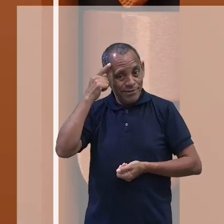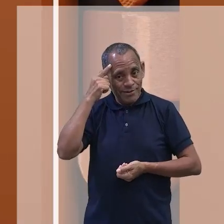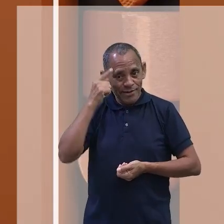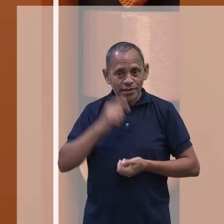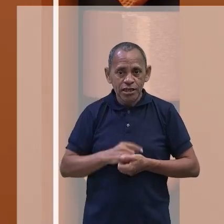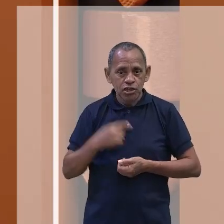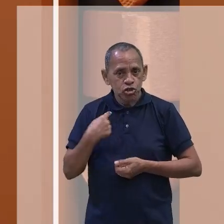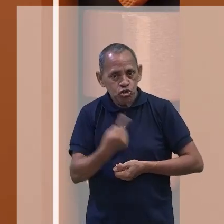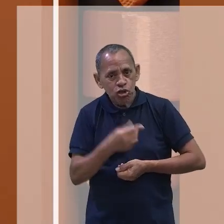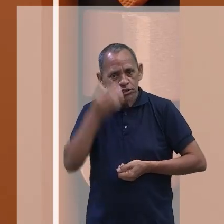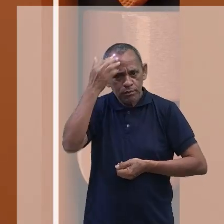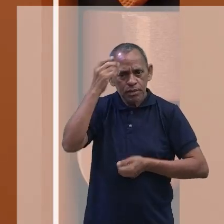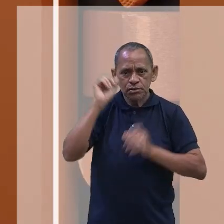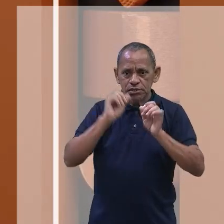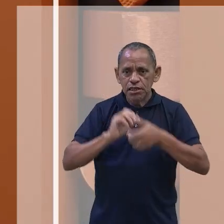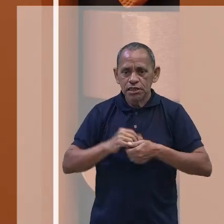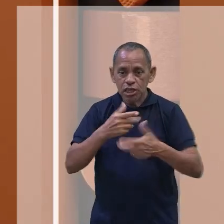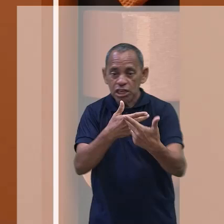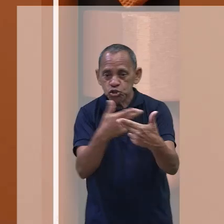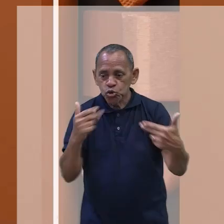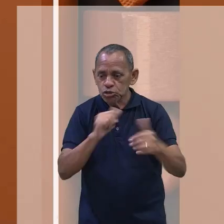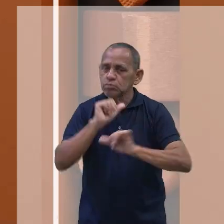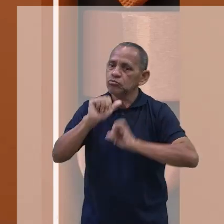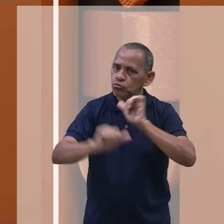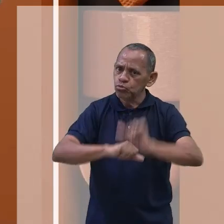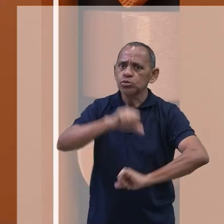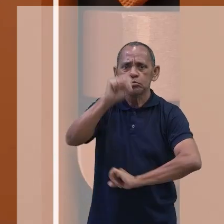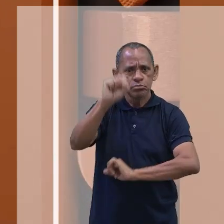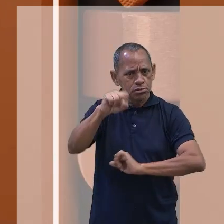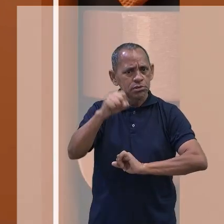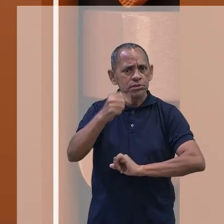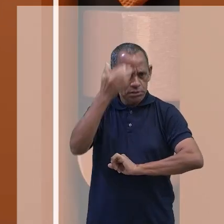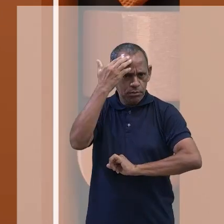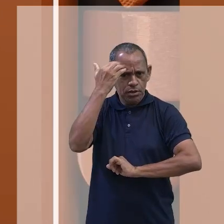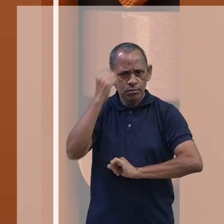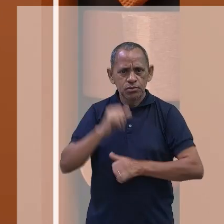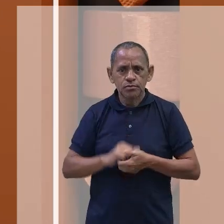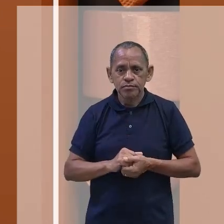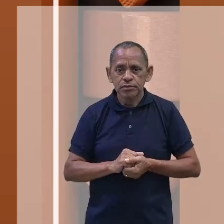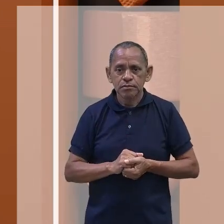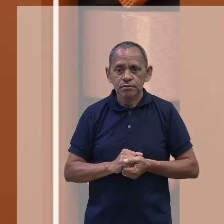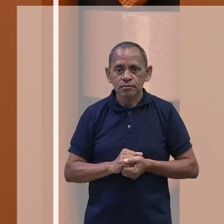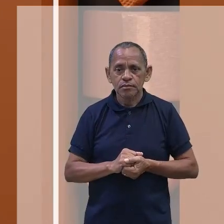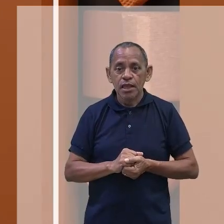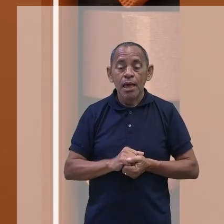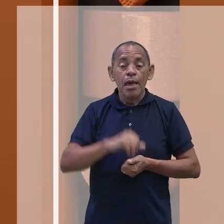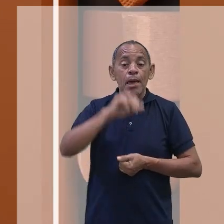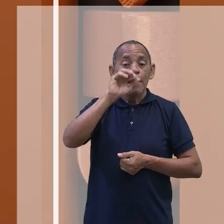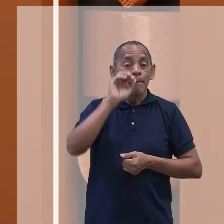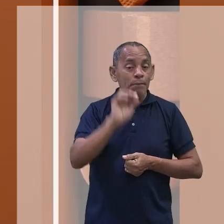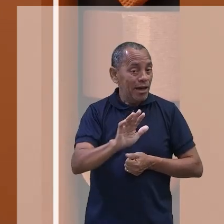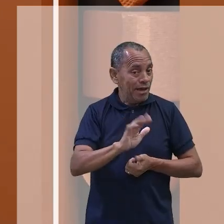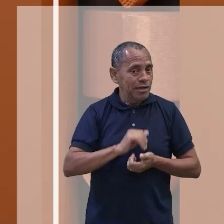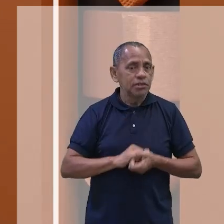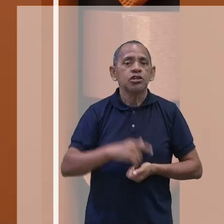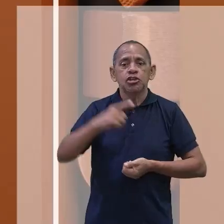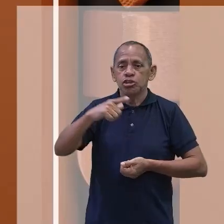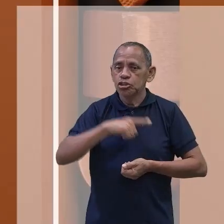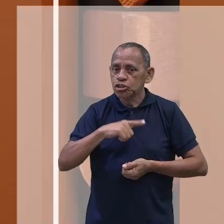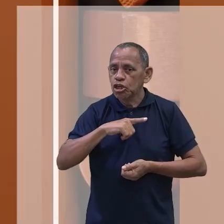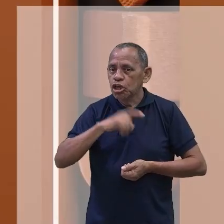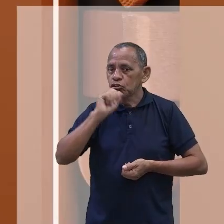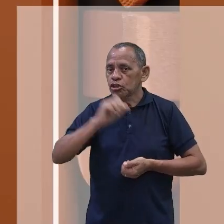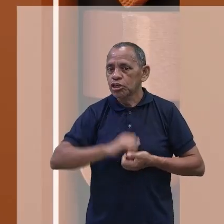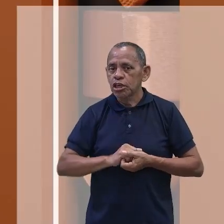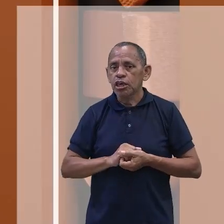gente sabe que as coisas mudam, sim. A gente sabe disso, né? Mas existe o quê? Existe